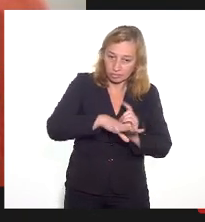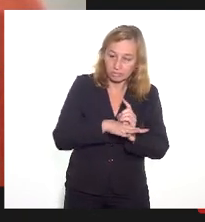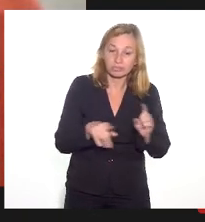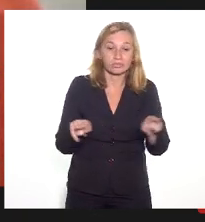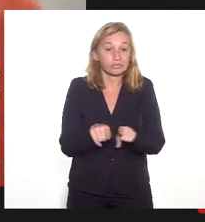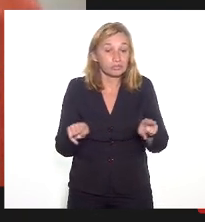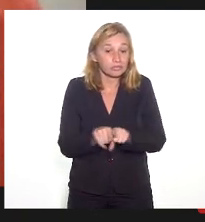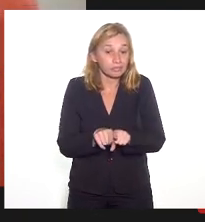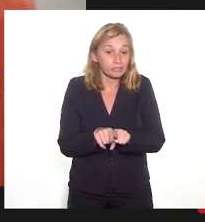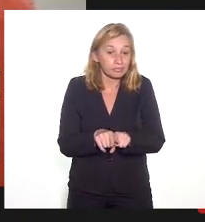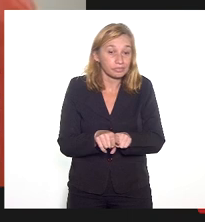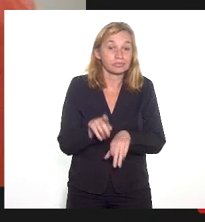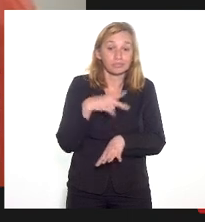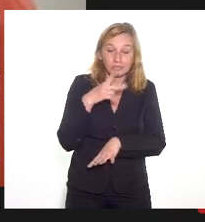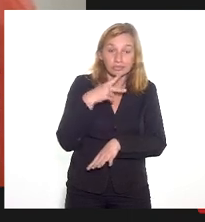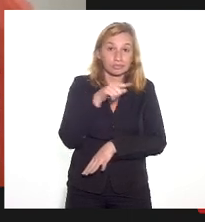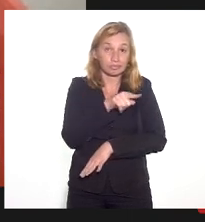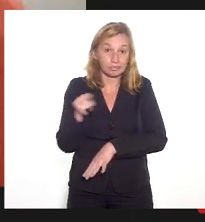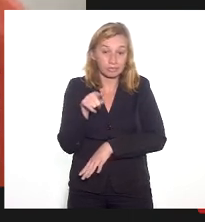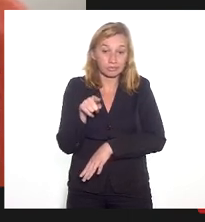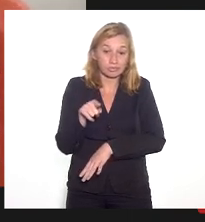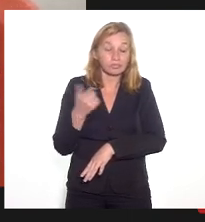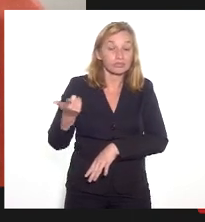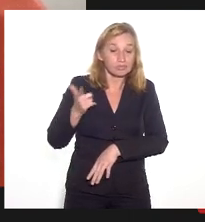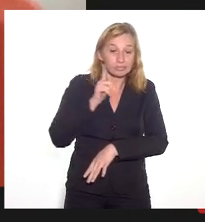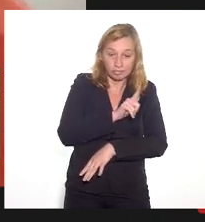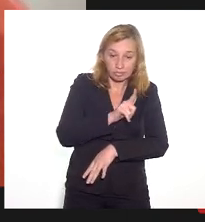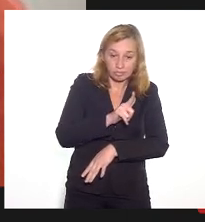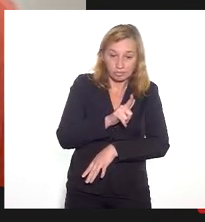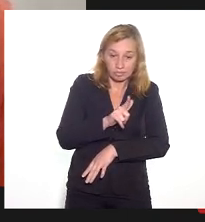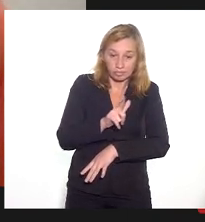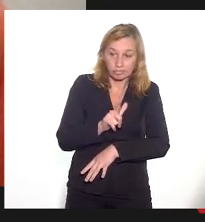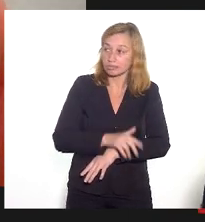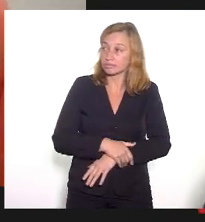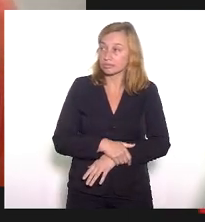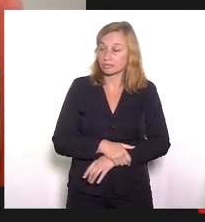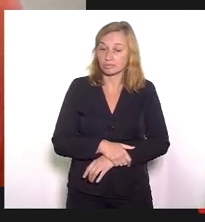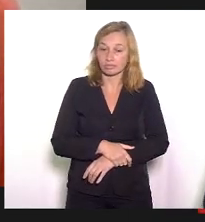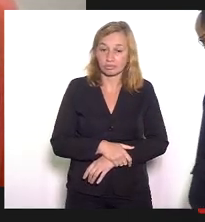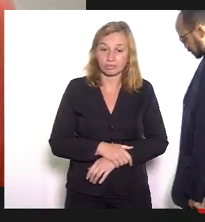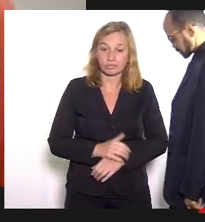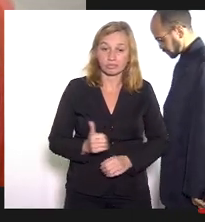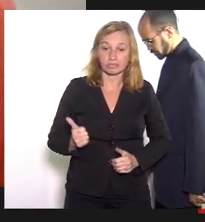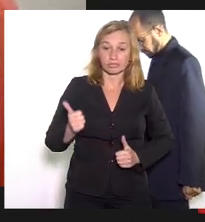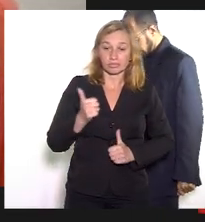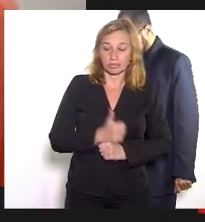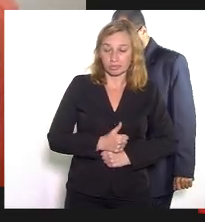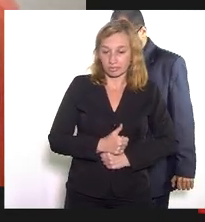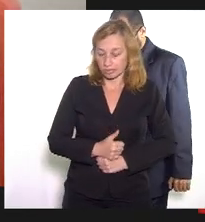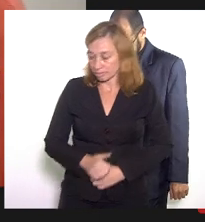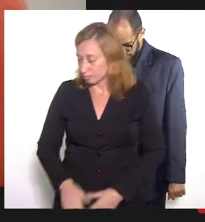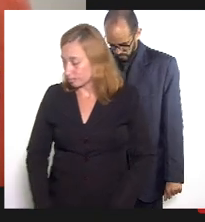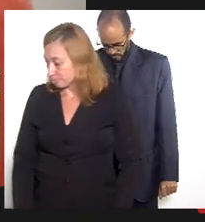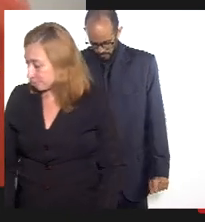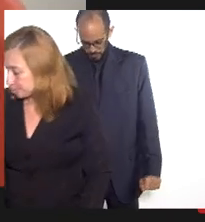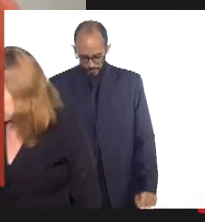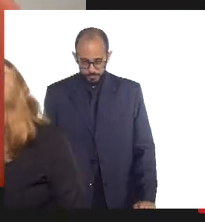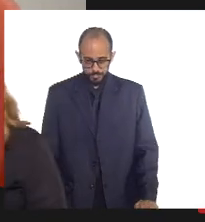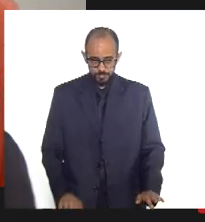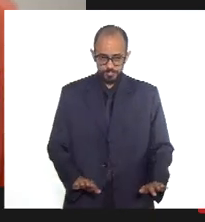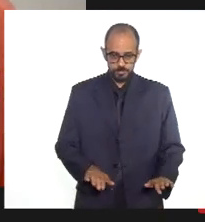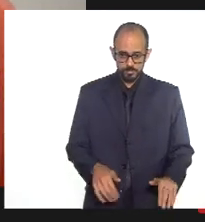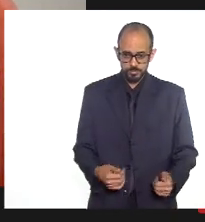Também dizer aqui para vocês que a gente conseguiu e acabou de ser sancionada essa lei de nossa autoria em